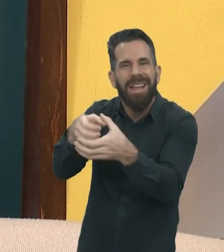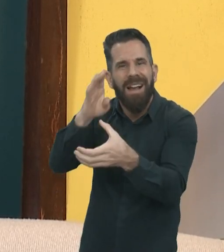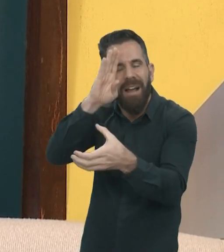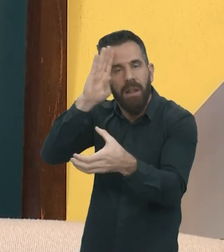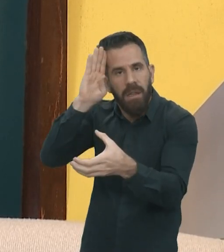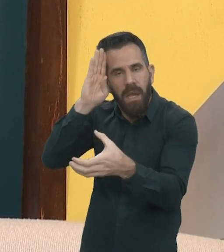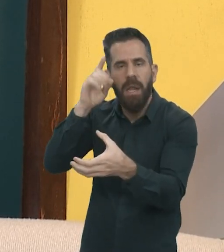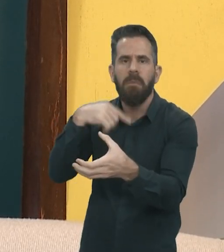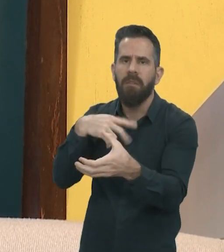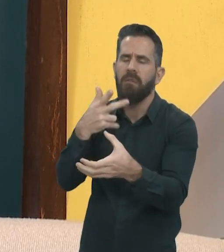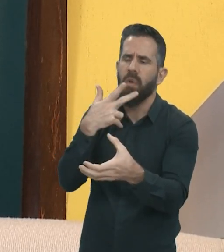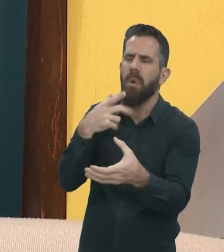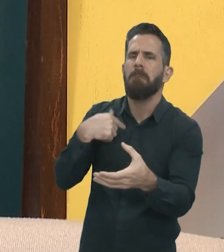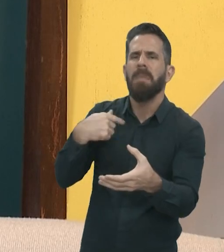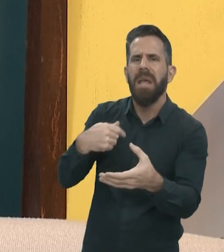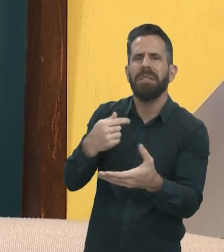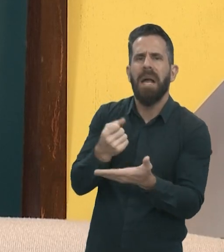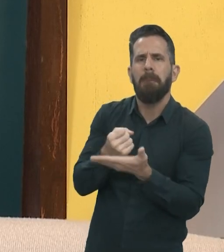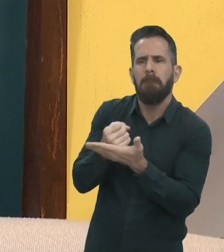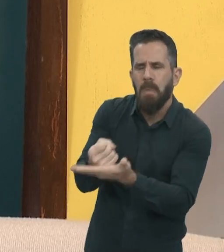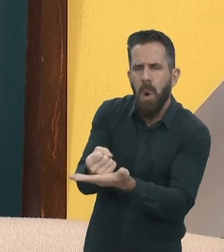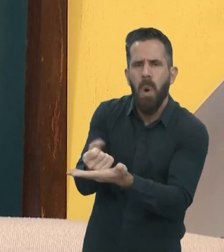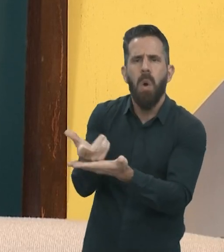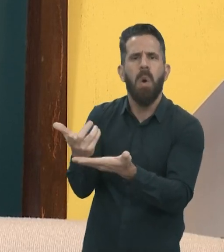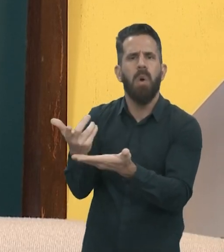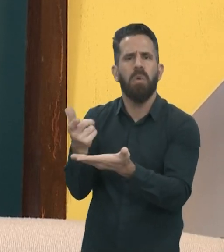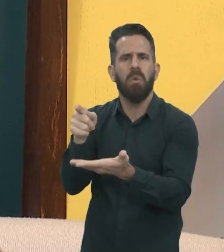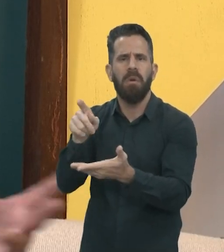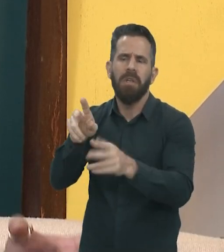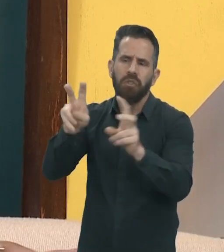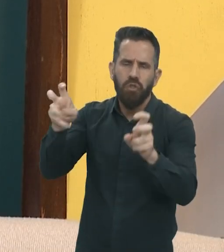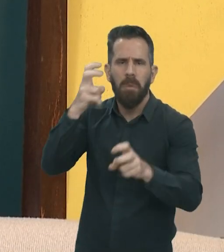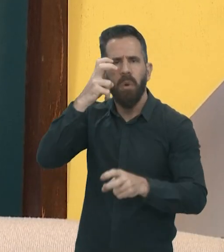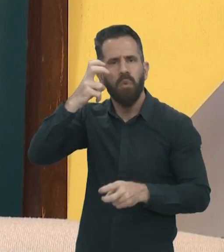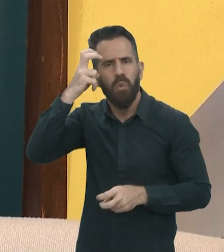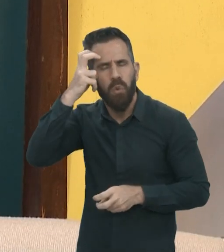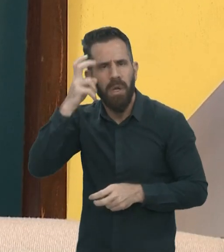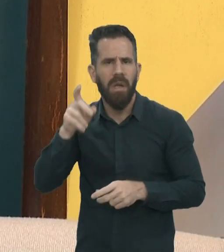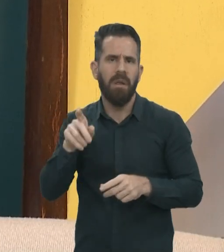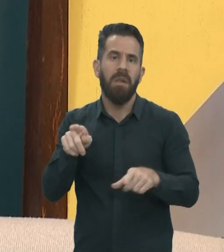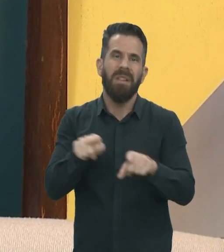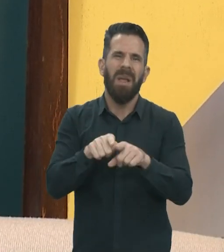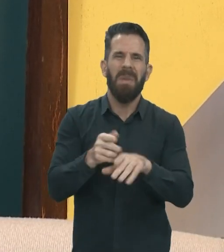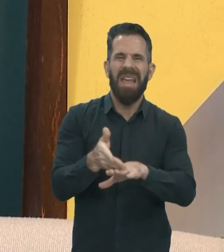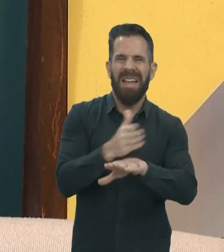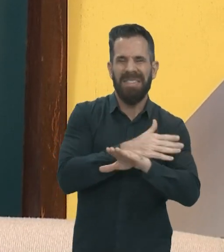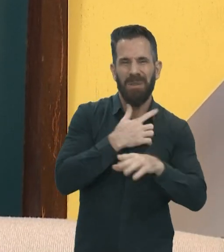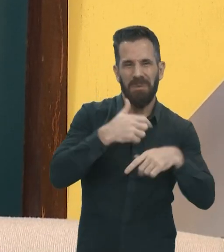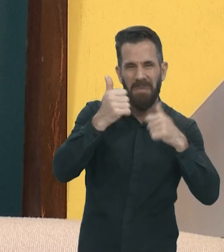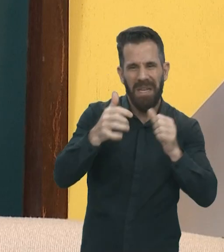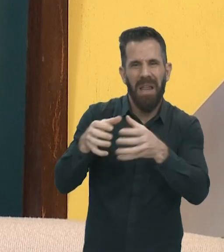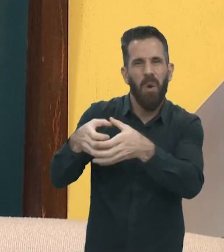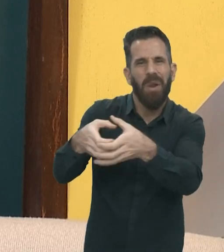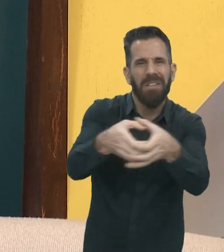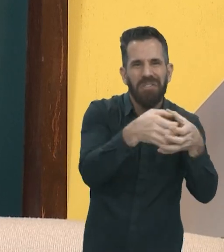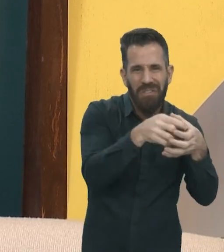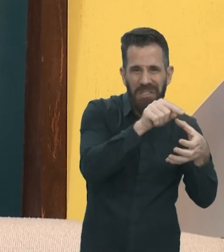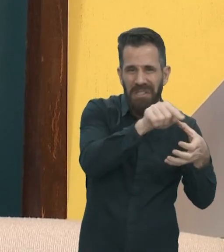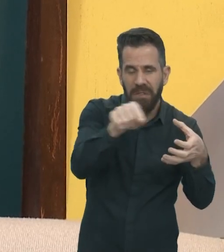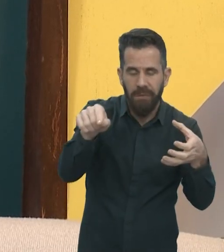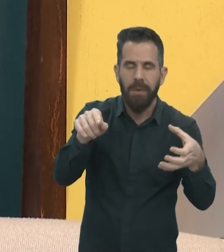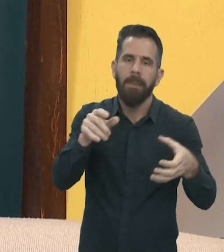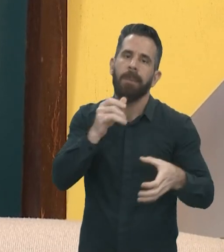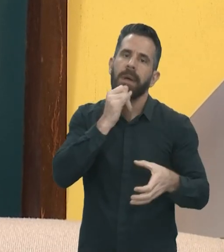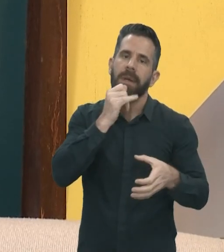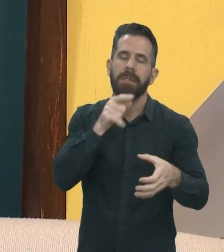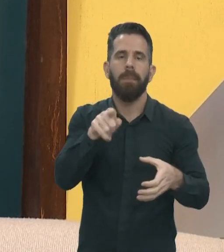outros coletivos aqui que a gente acabou de dizer no bloco anterior, que são os coletivos sociais aqui organizados, a gente tem assim o coletivo do hip